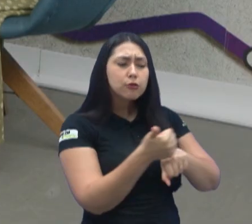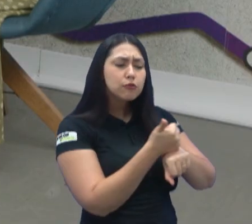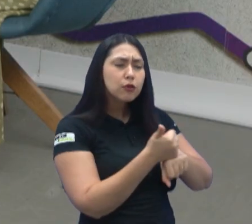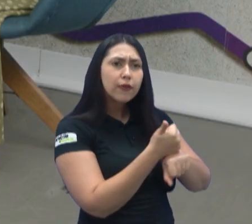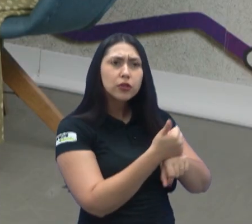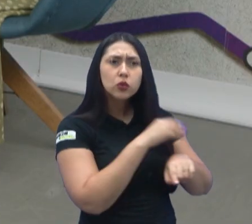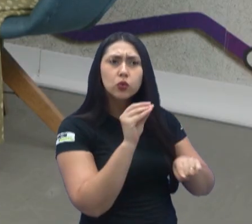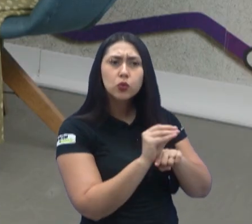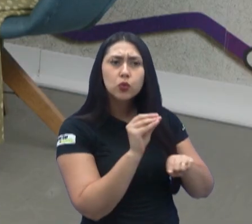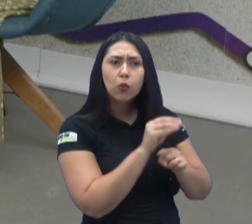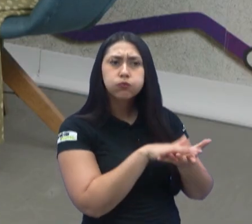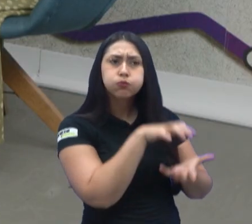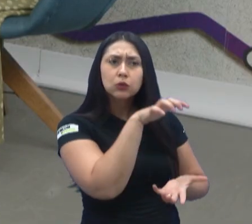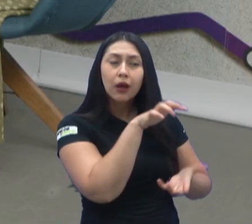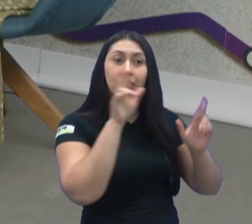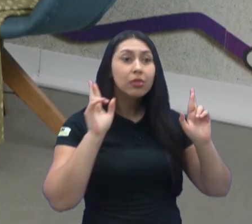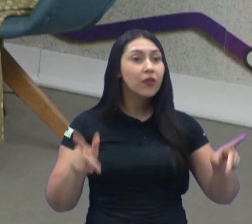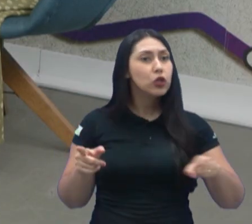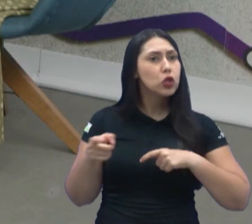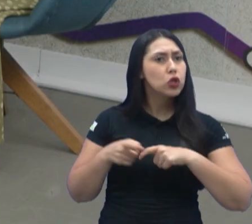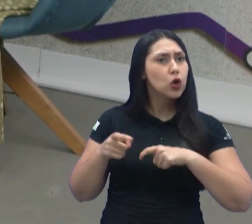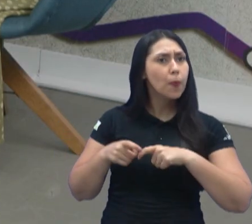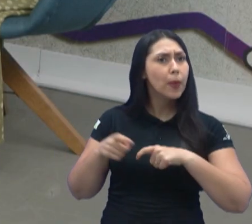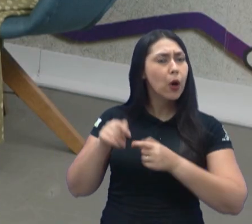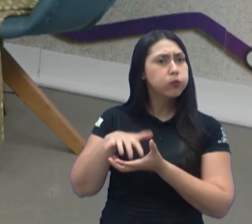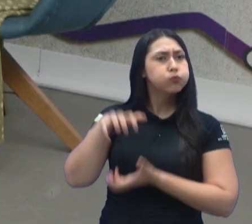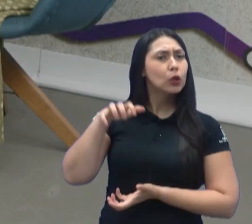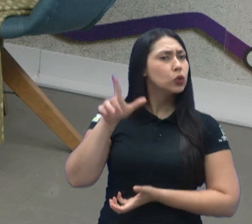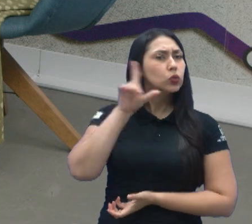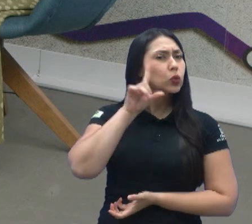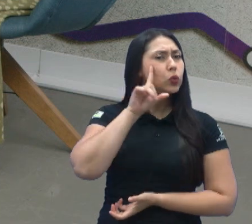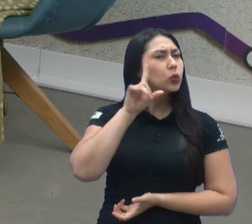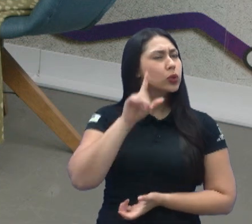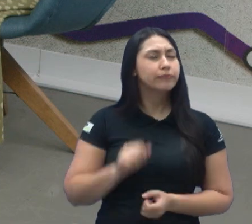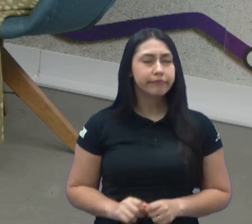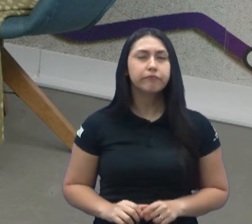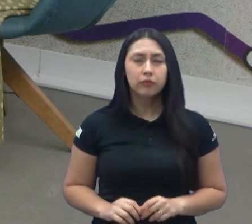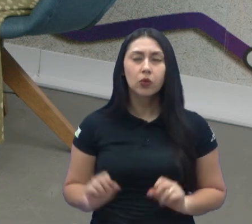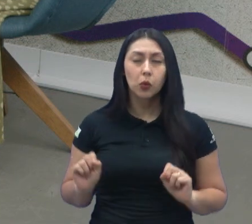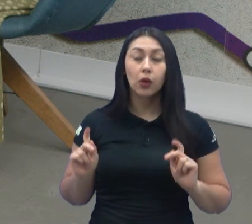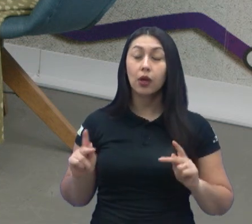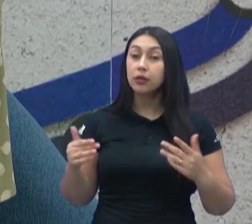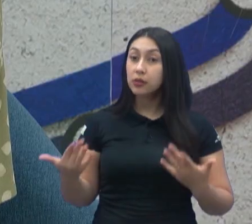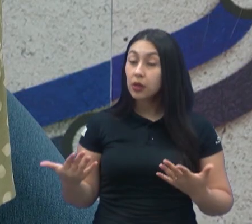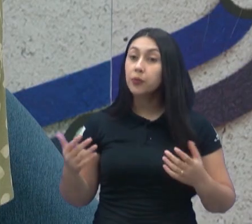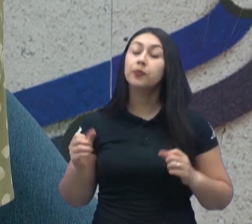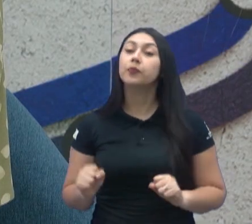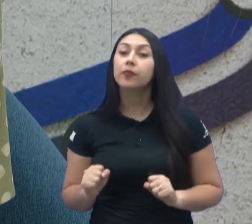se diferencia da geriatria no dia a dia da atuação? Tá. A geriatria é